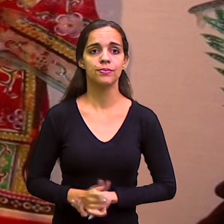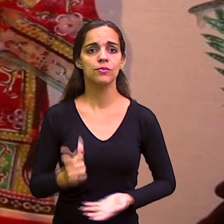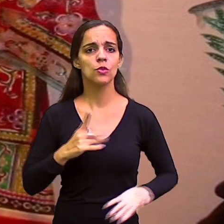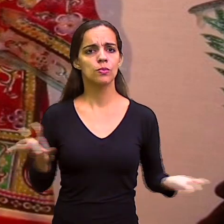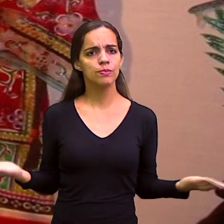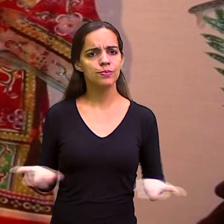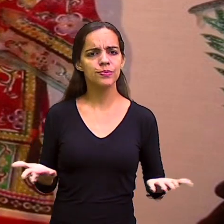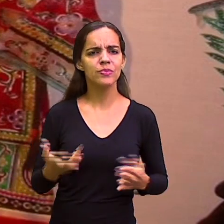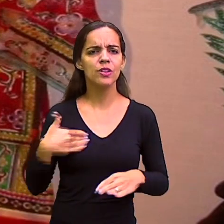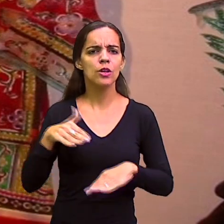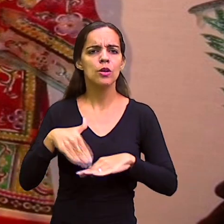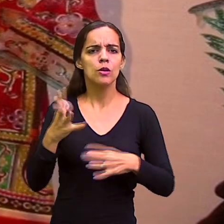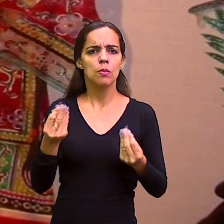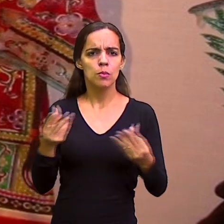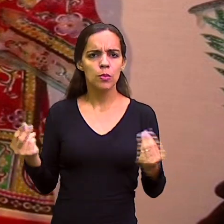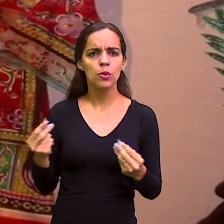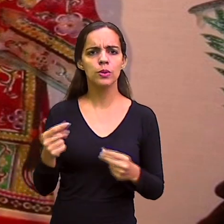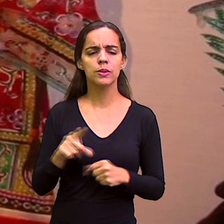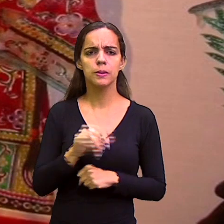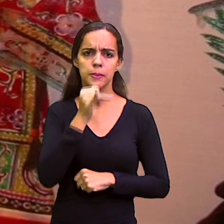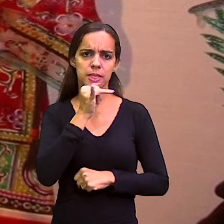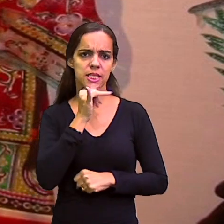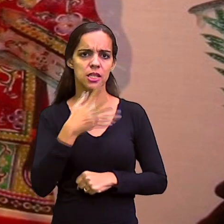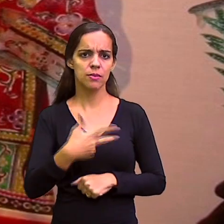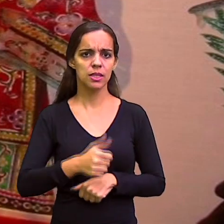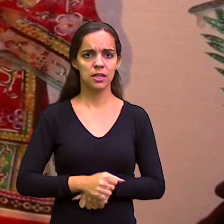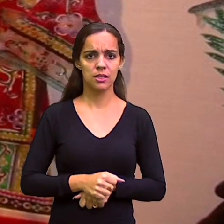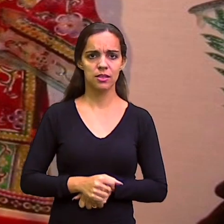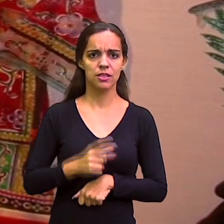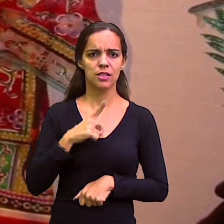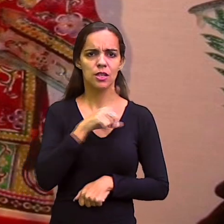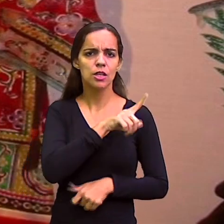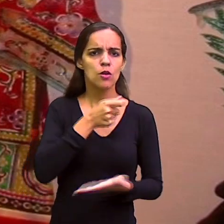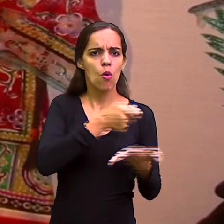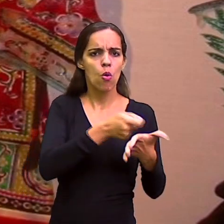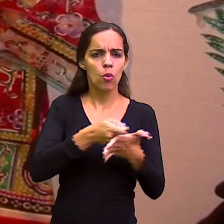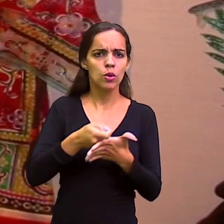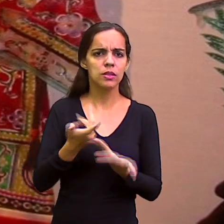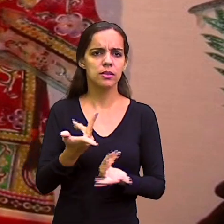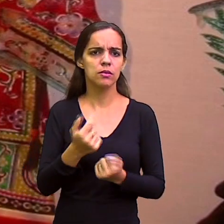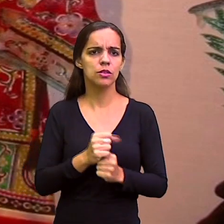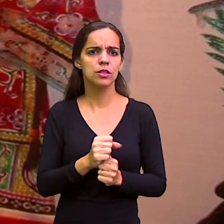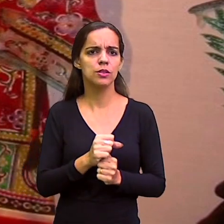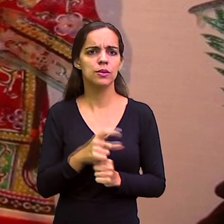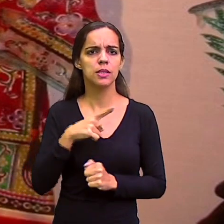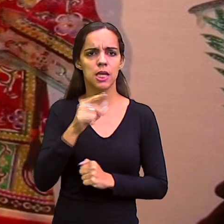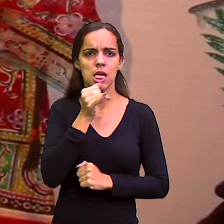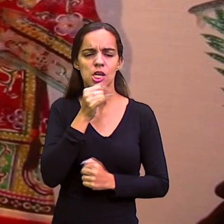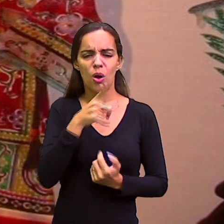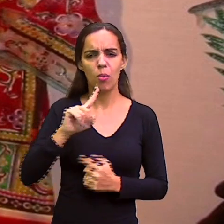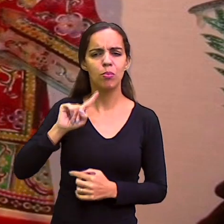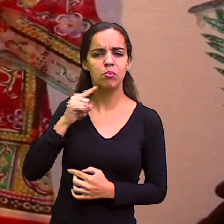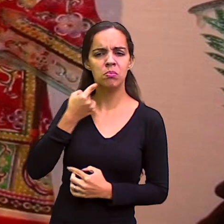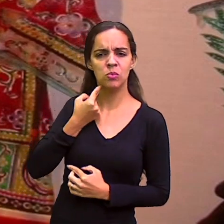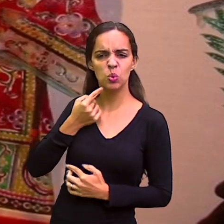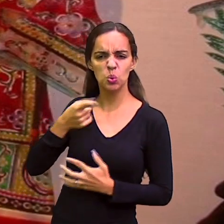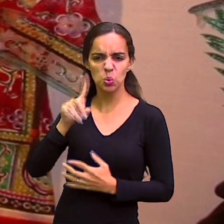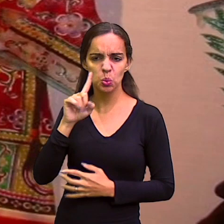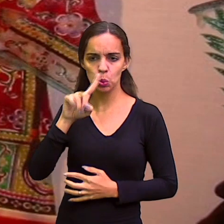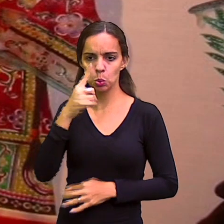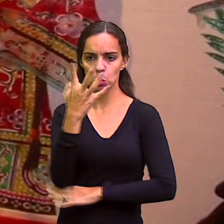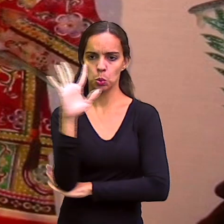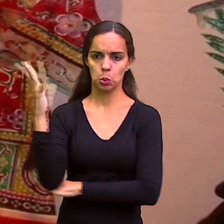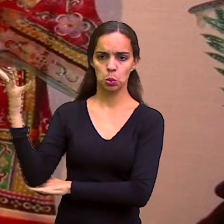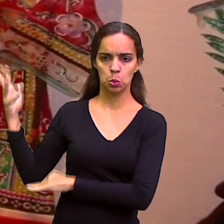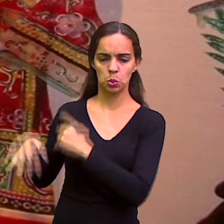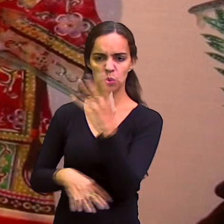Hoje, muito se discute, por exemplo, sobre casos de bullying, poluição do meio ambiente,